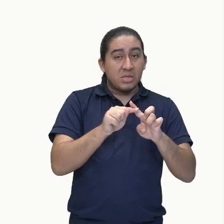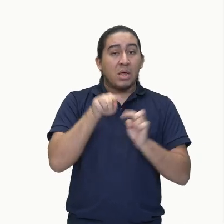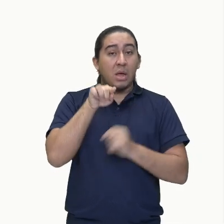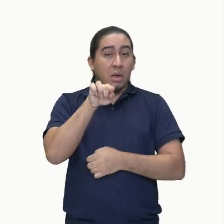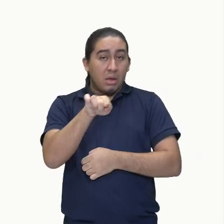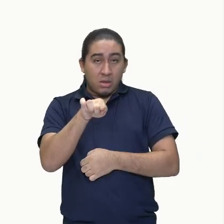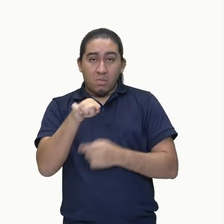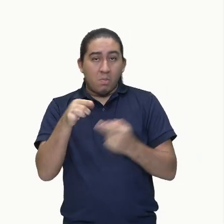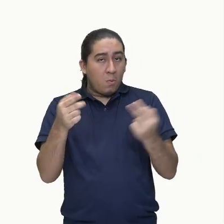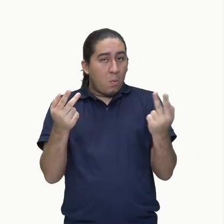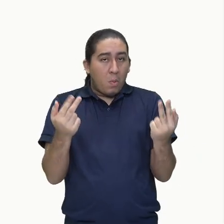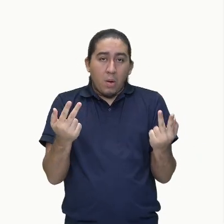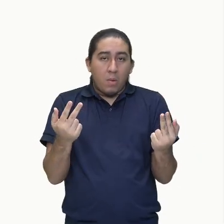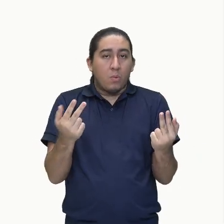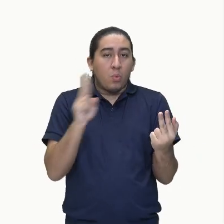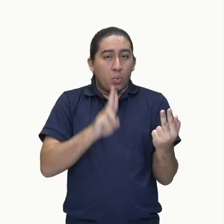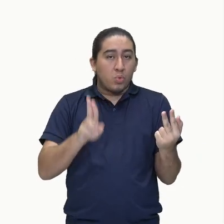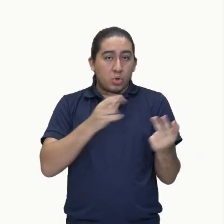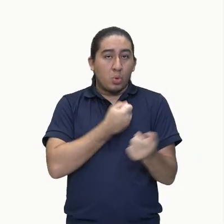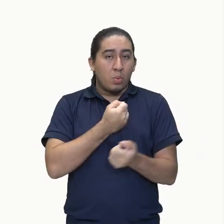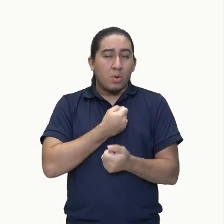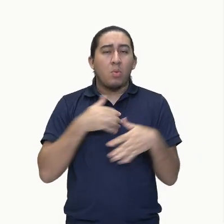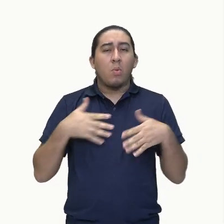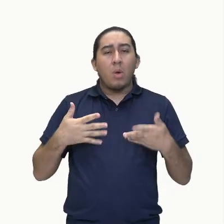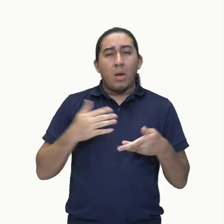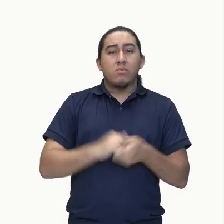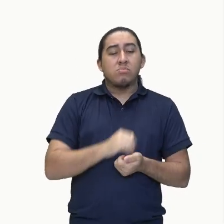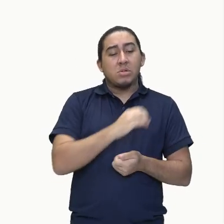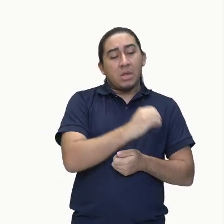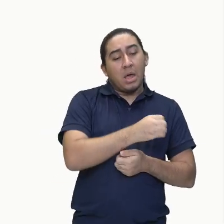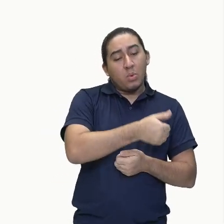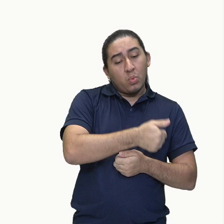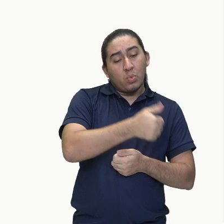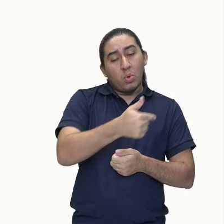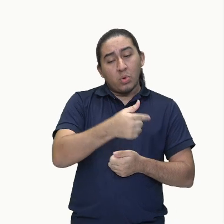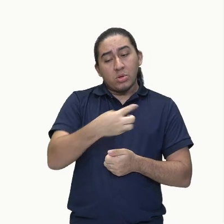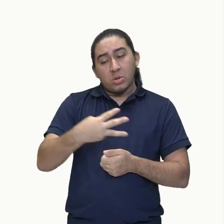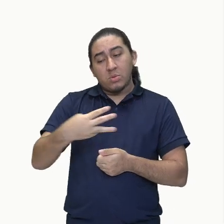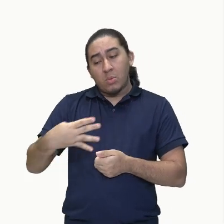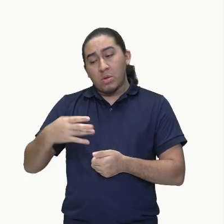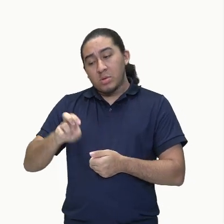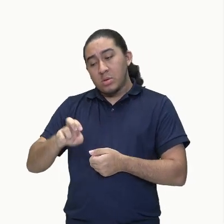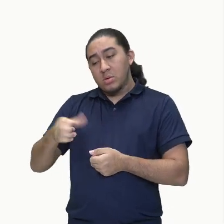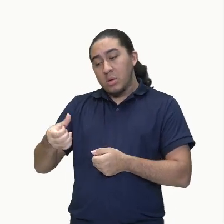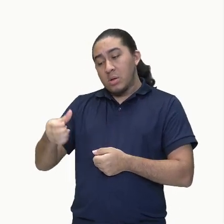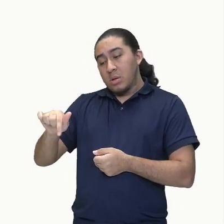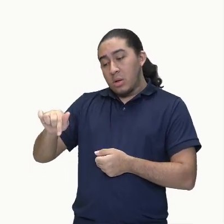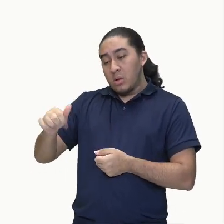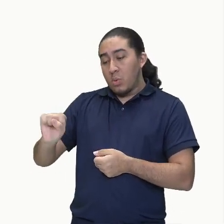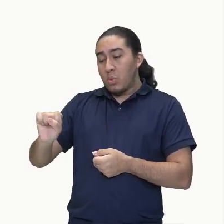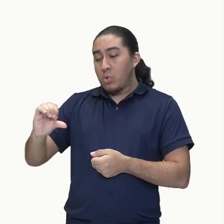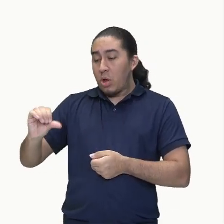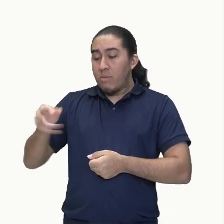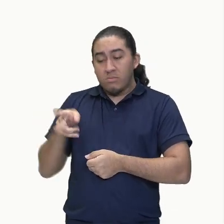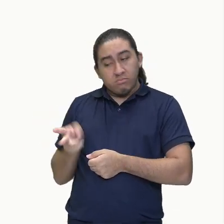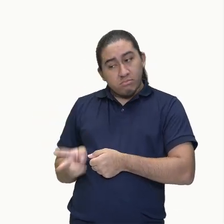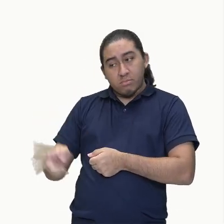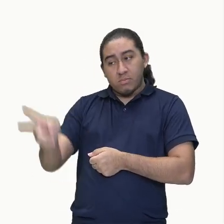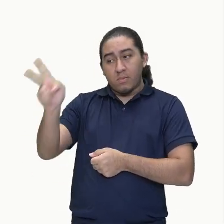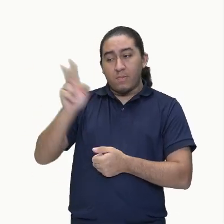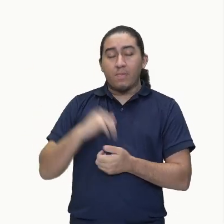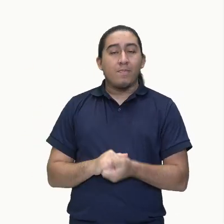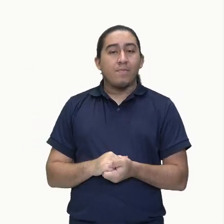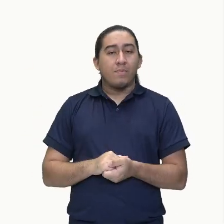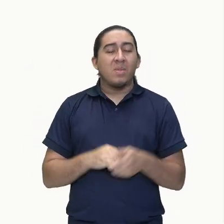números naturais. 0, 1, 2, 3, 4, 5 e assim até o infinito. E o que é